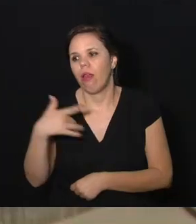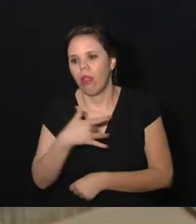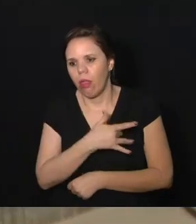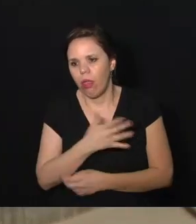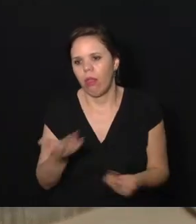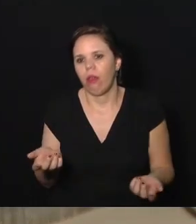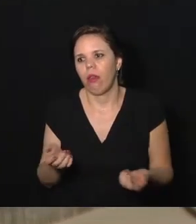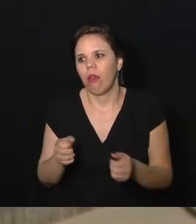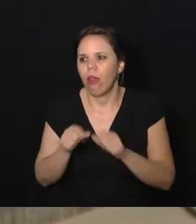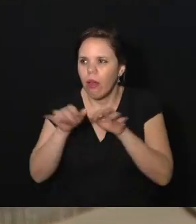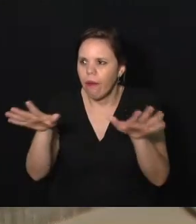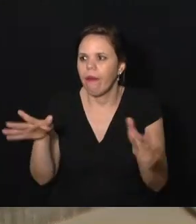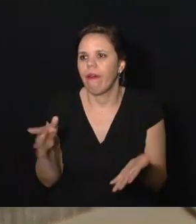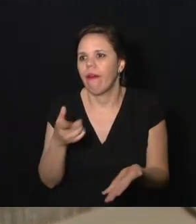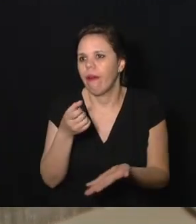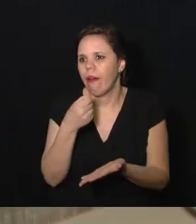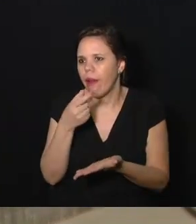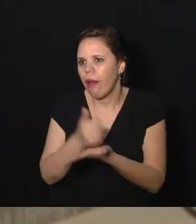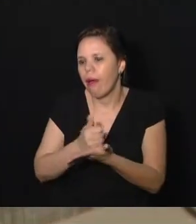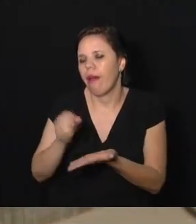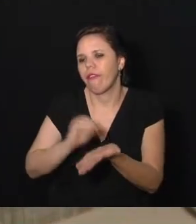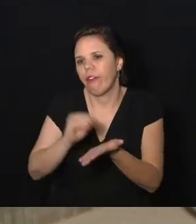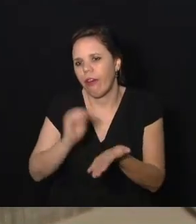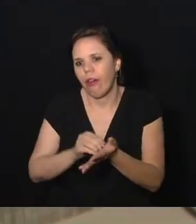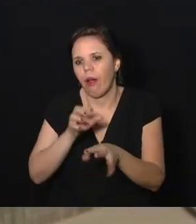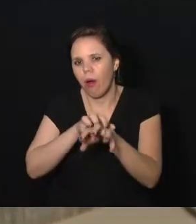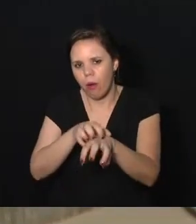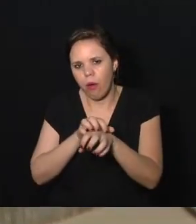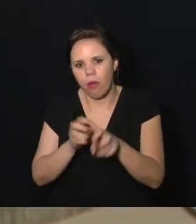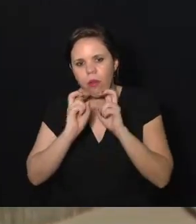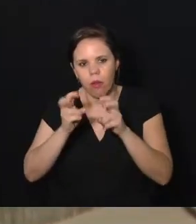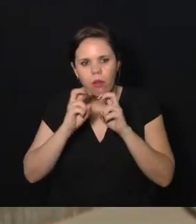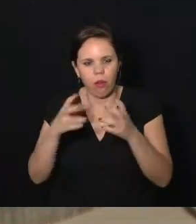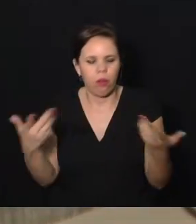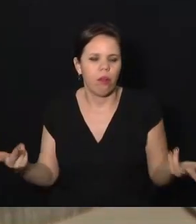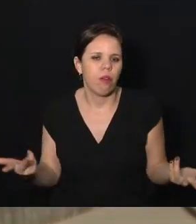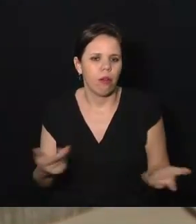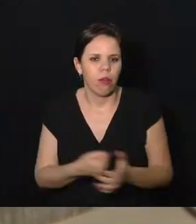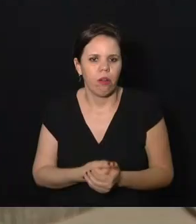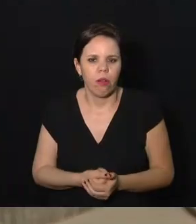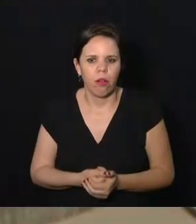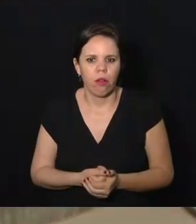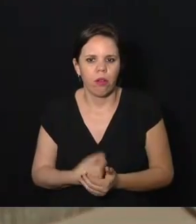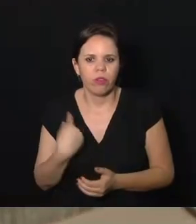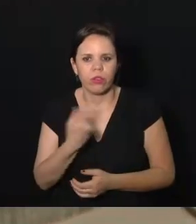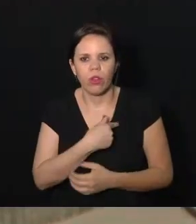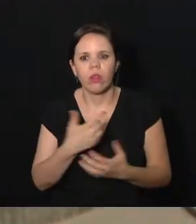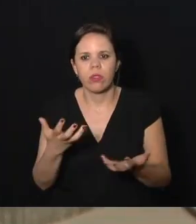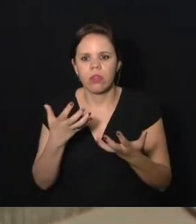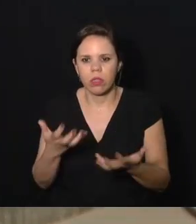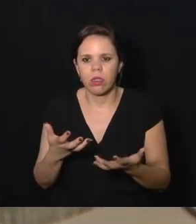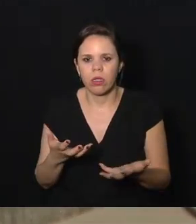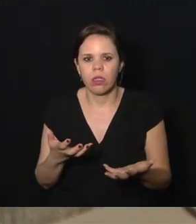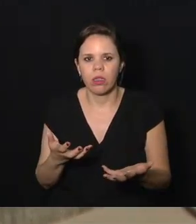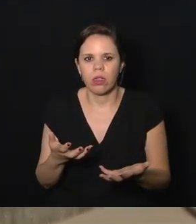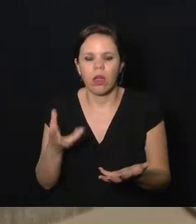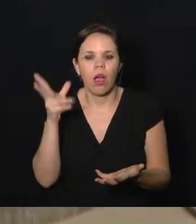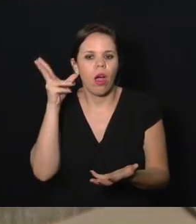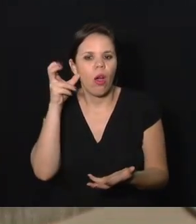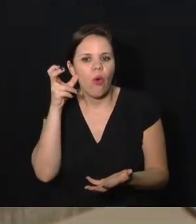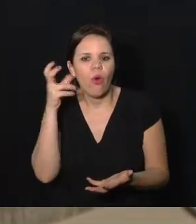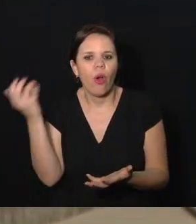de distribuição de remédios, ambulância, enfim, são coisas que são recorrentes. Nós queremos ouvir antes